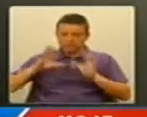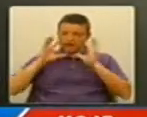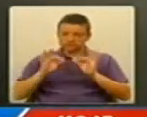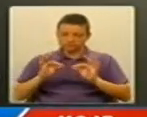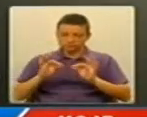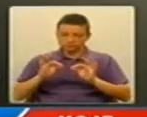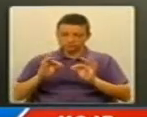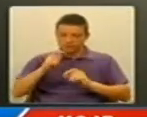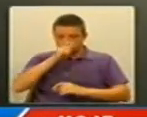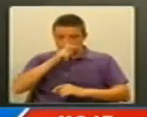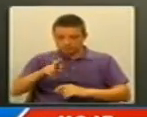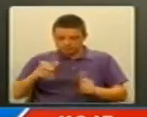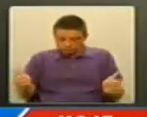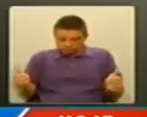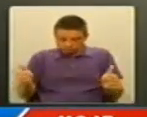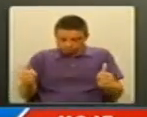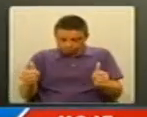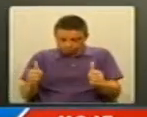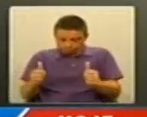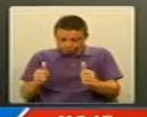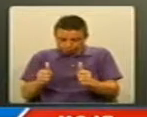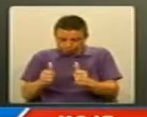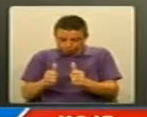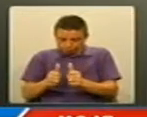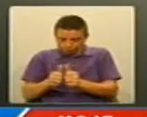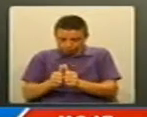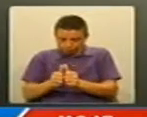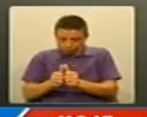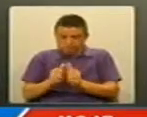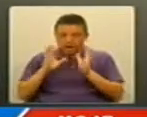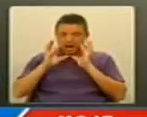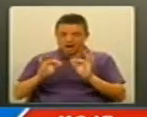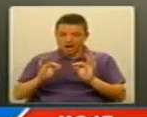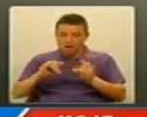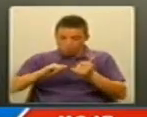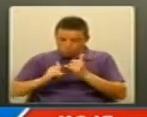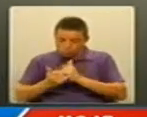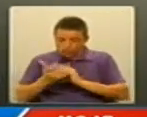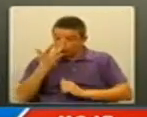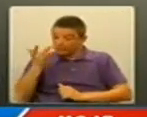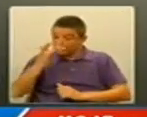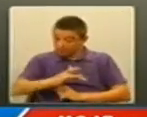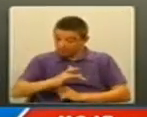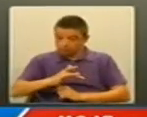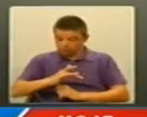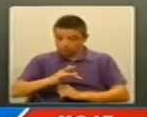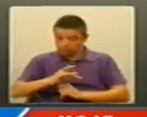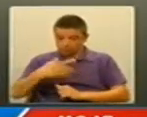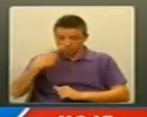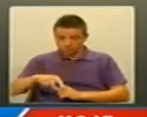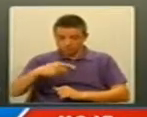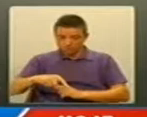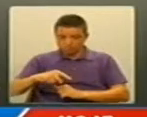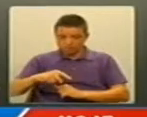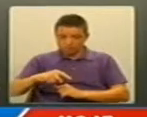erro fatal. Aproximaram-se perto de mais de um gigantesco buraco negro, ou dois gigantescos buracos negros que existem no